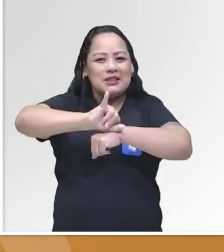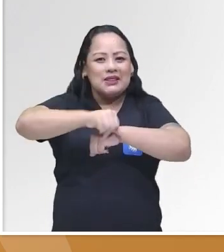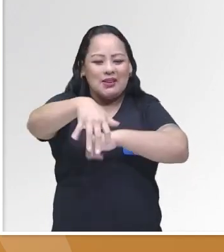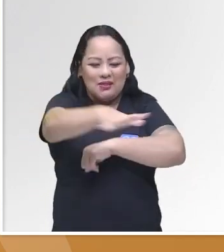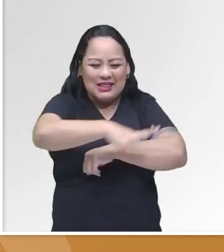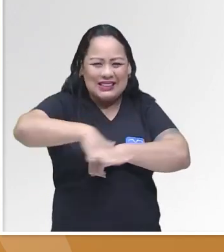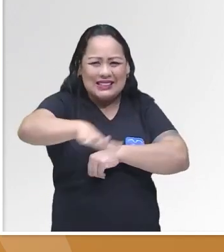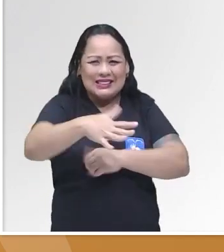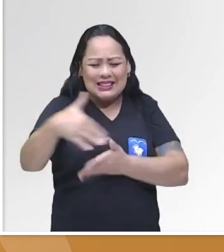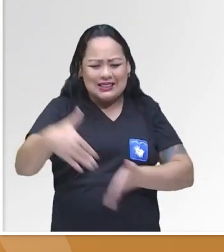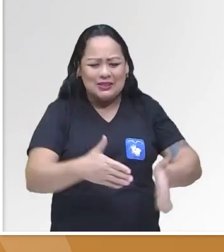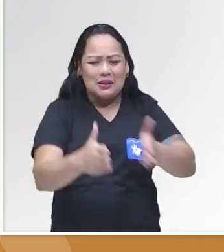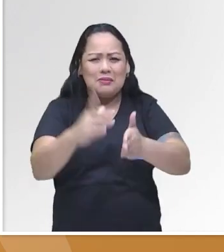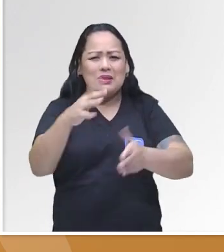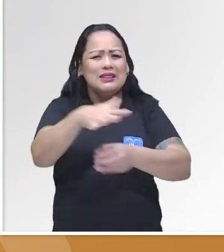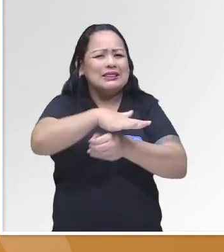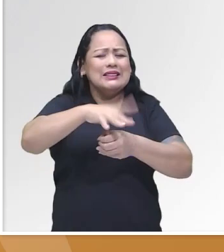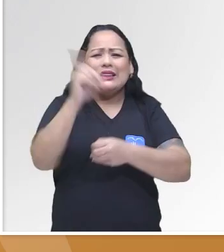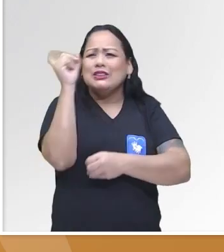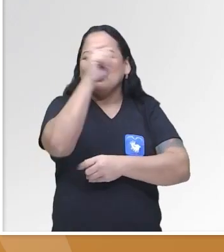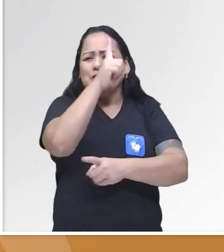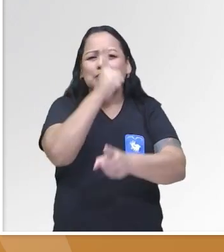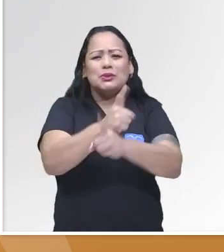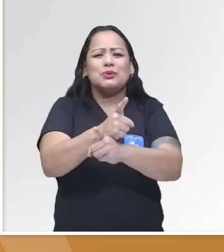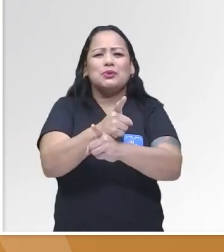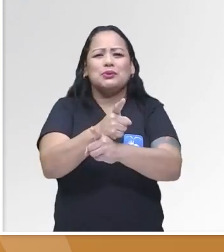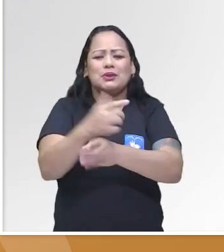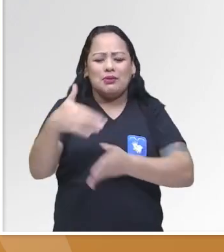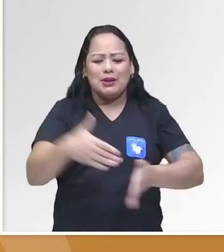cheia de igarapés, é raríssimo o igarapé vivo.